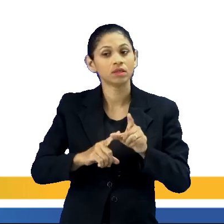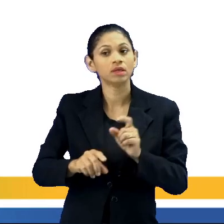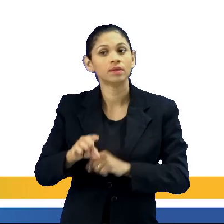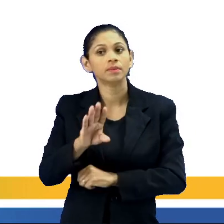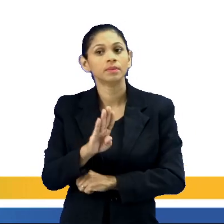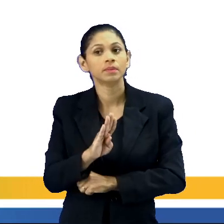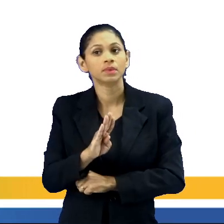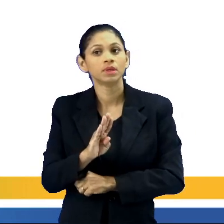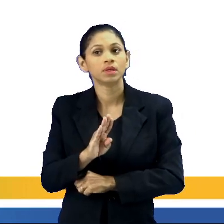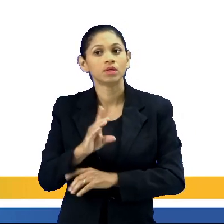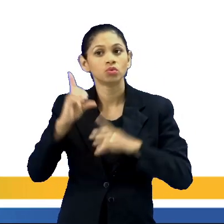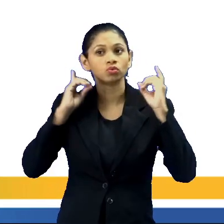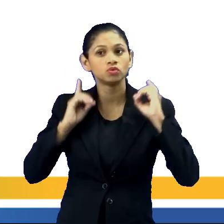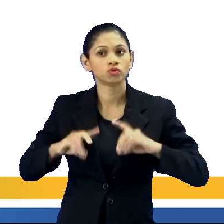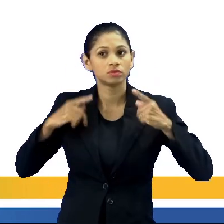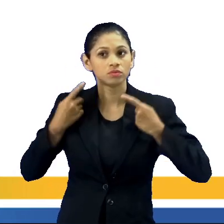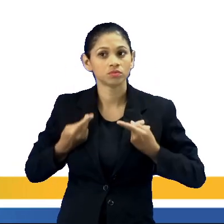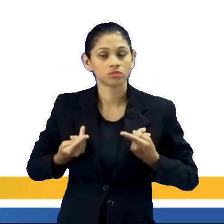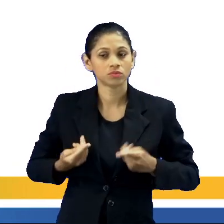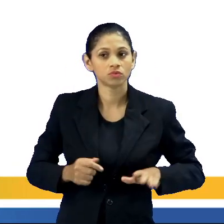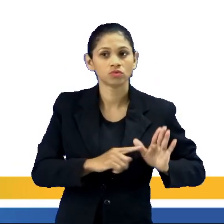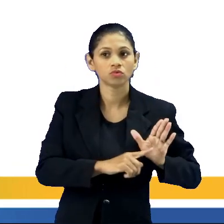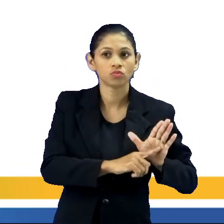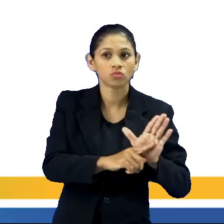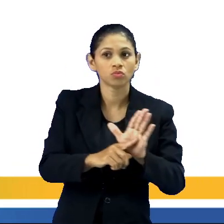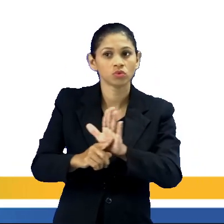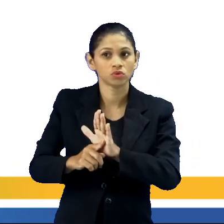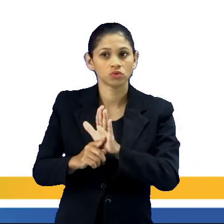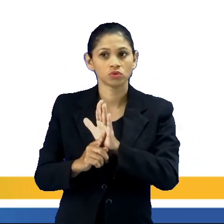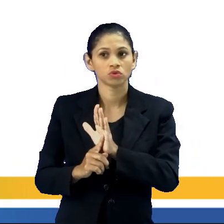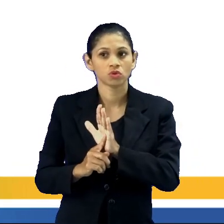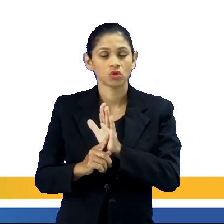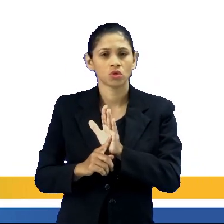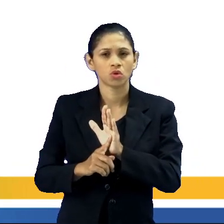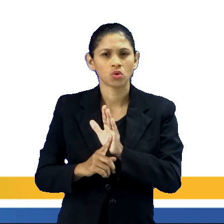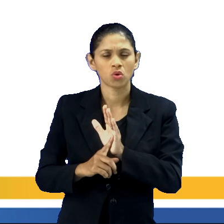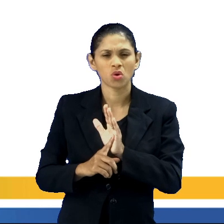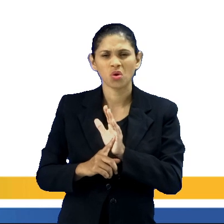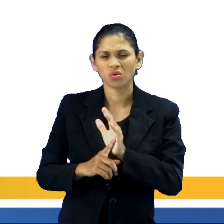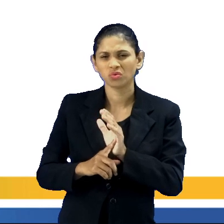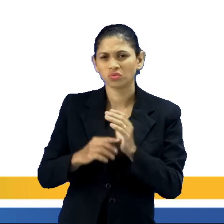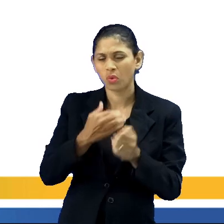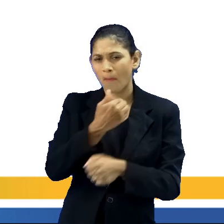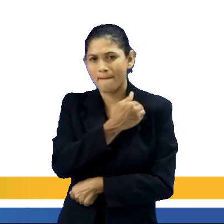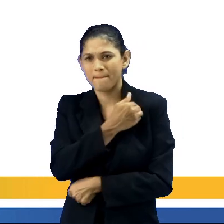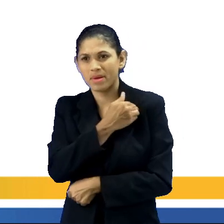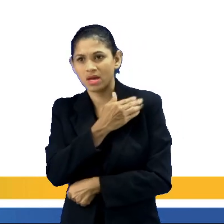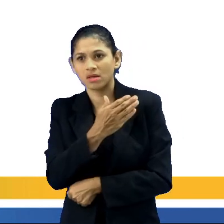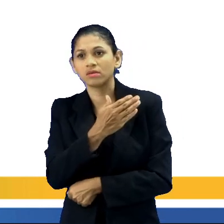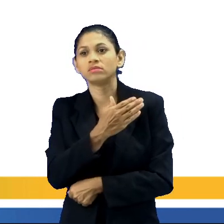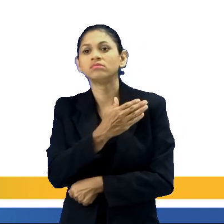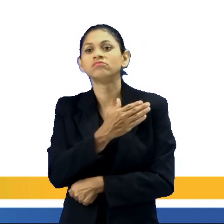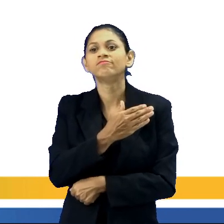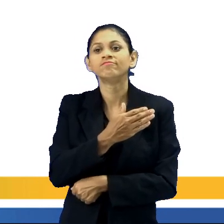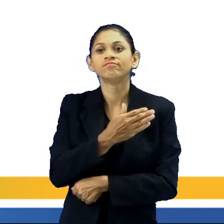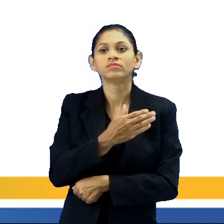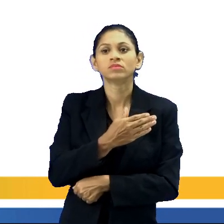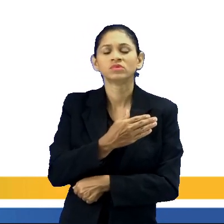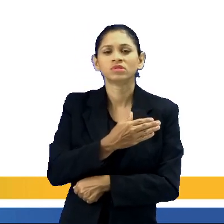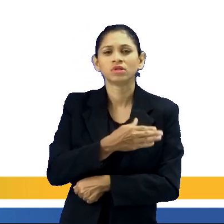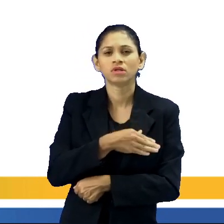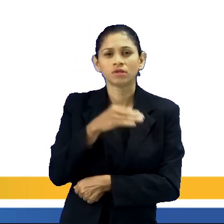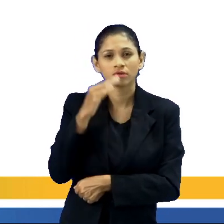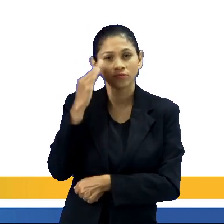estão dispostos em um rol taxativo que foi internalizado pelo ordenamento